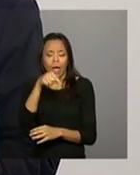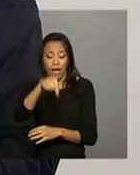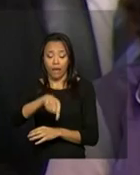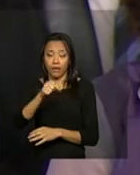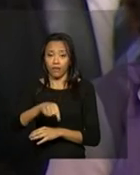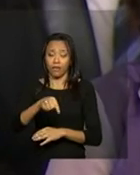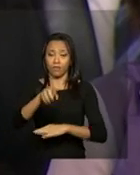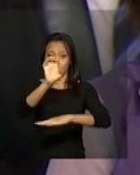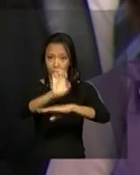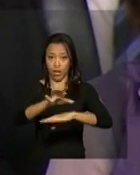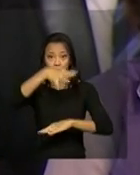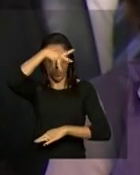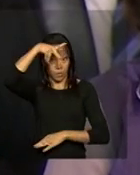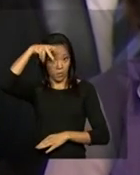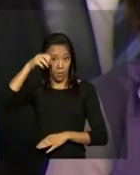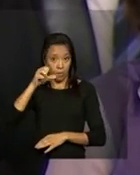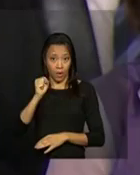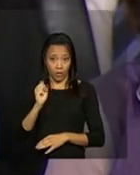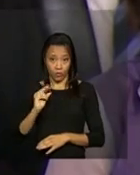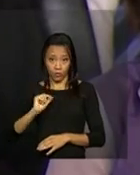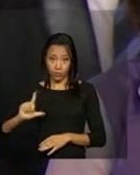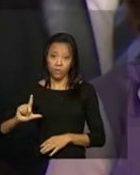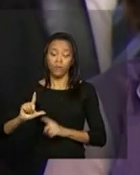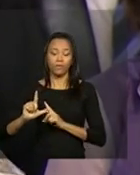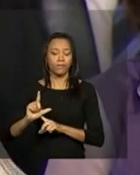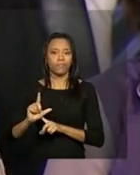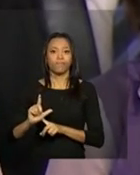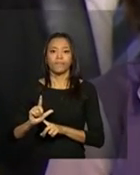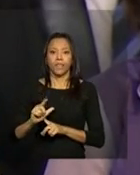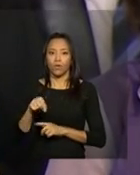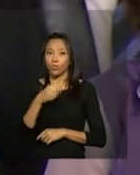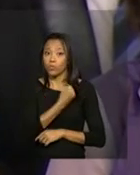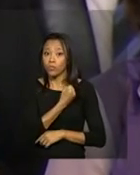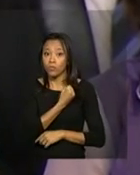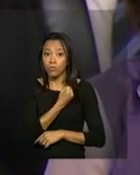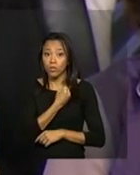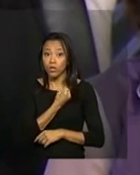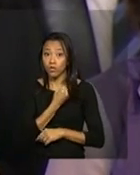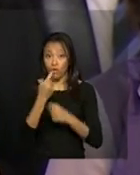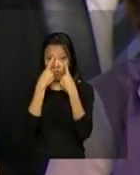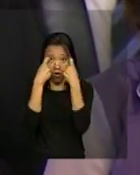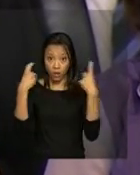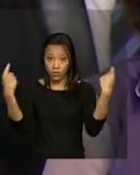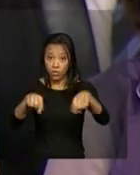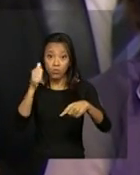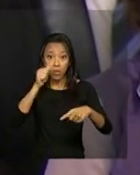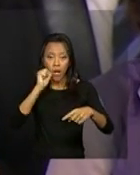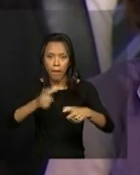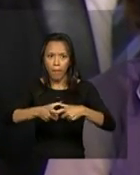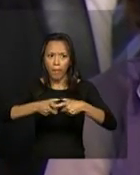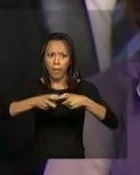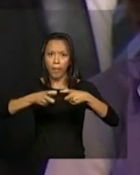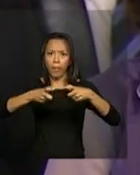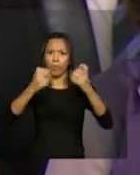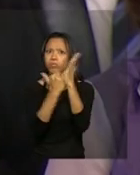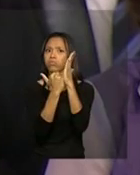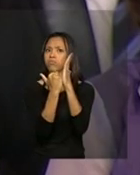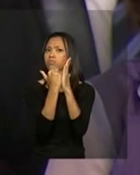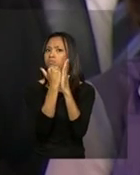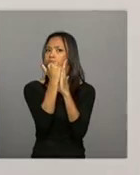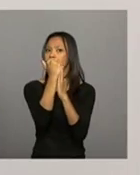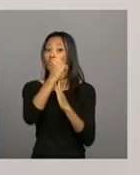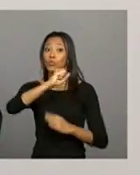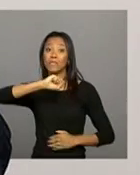do Sul é um dos estados que tem o maior índice de violência contra as mulheres e tem o segundo maior número